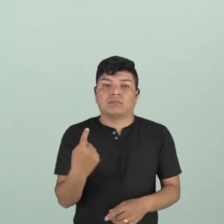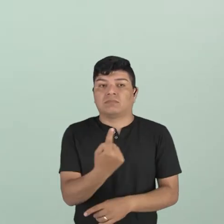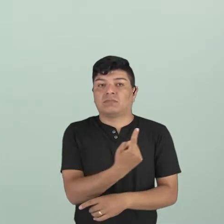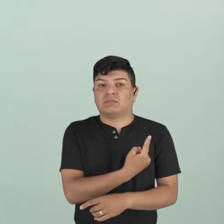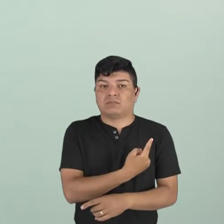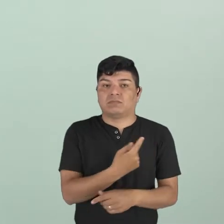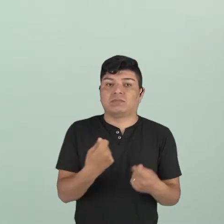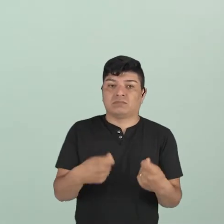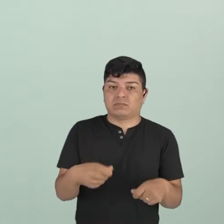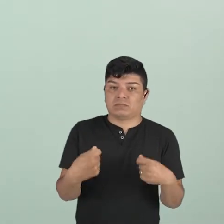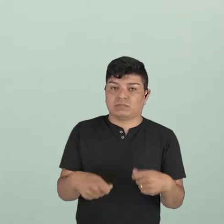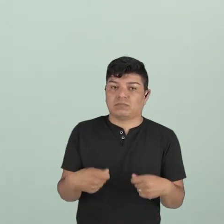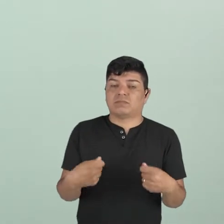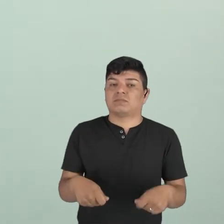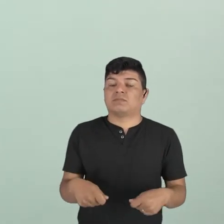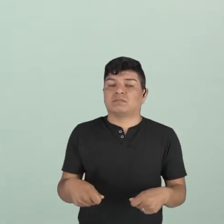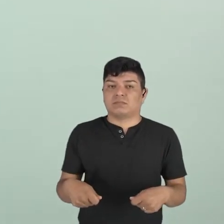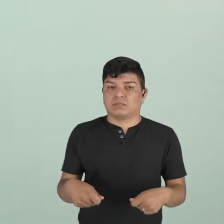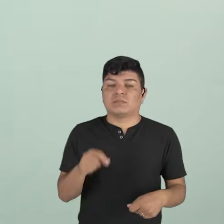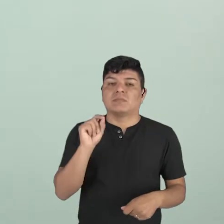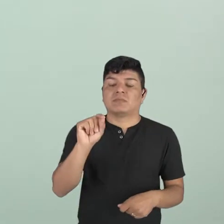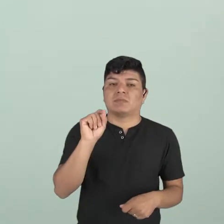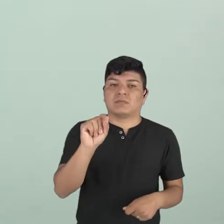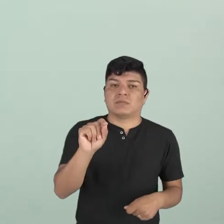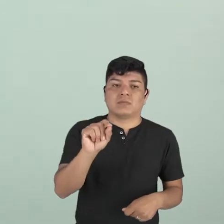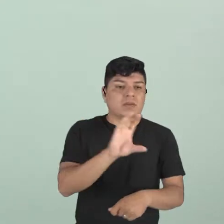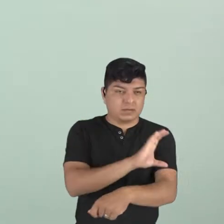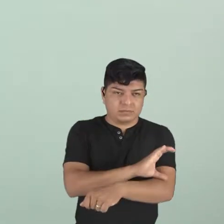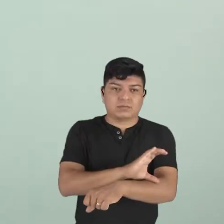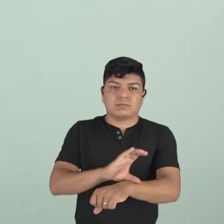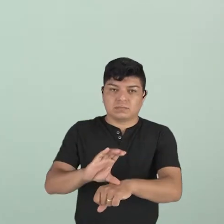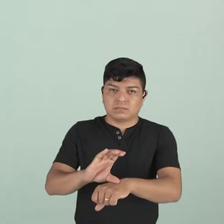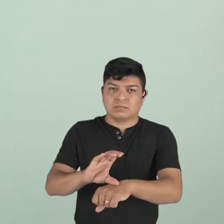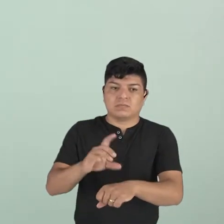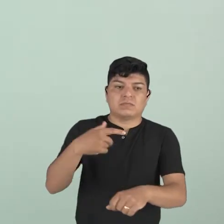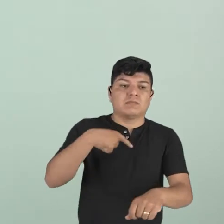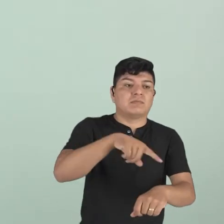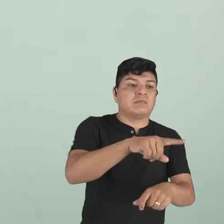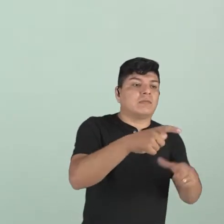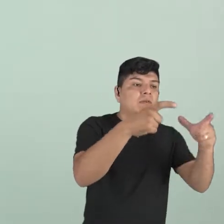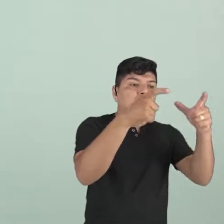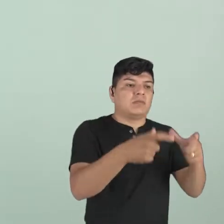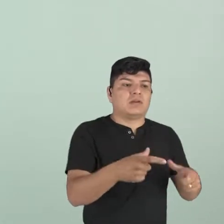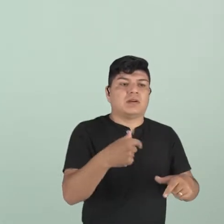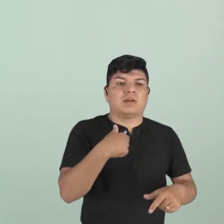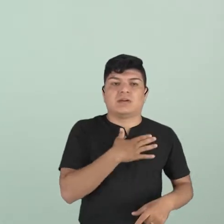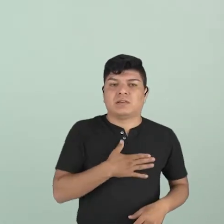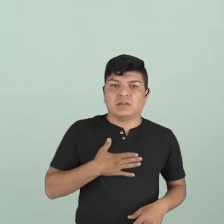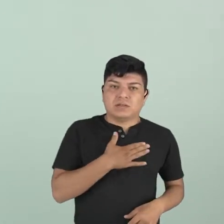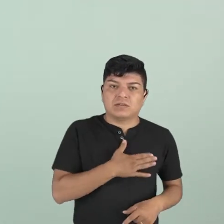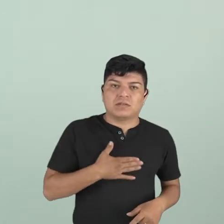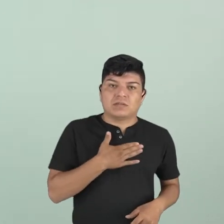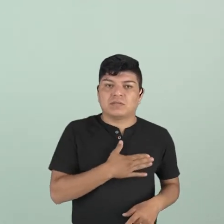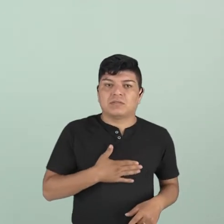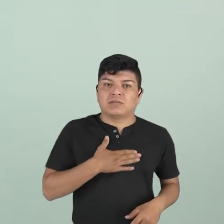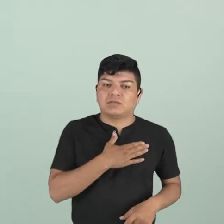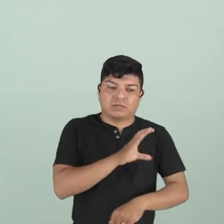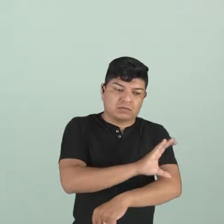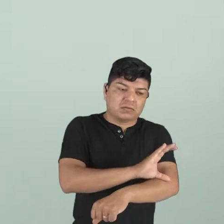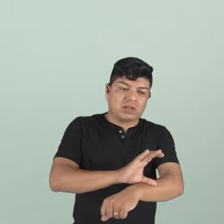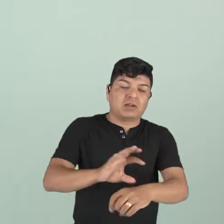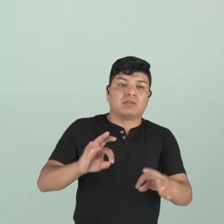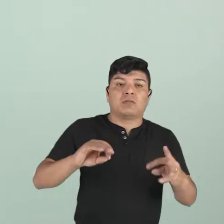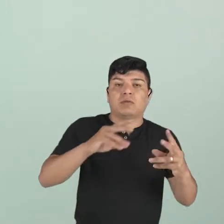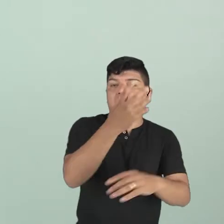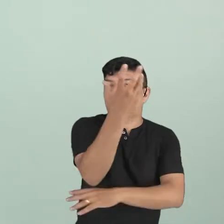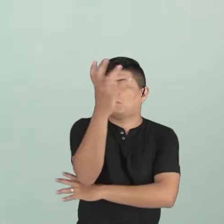que é o cartão postal, digamos assim, é essa questão mesmo da cultura. Quando a gente vai para um lugar porque gostou da cultura ou achou bonita a